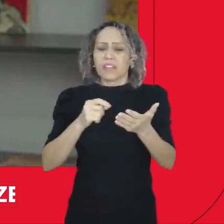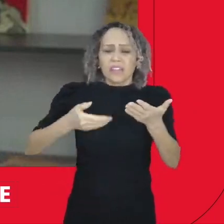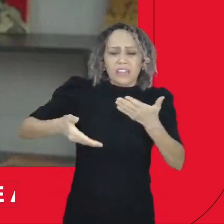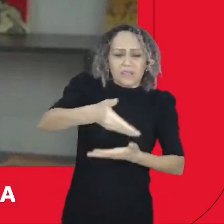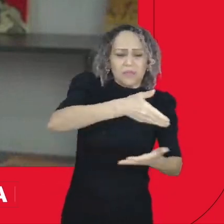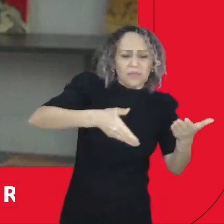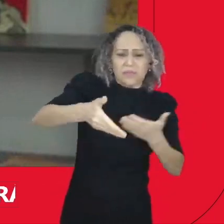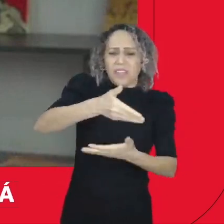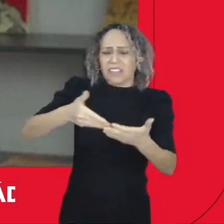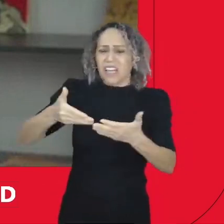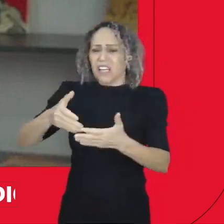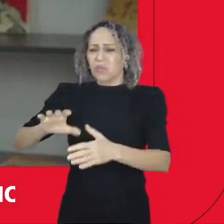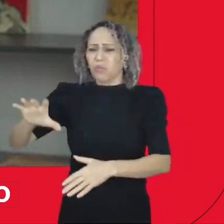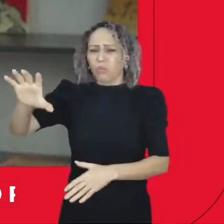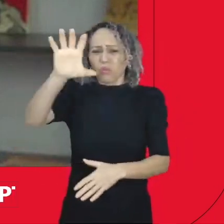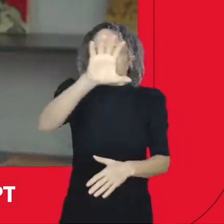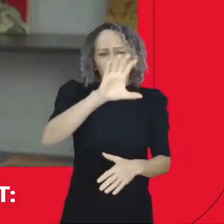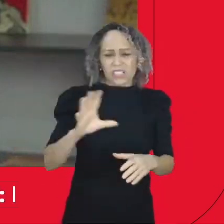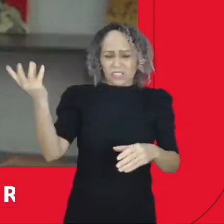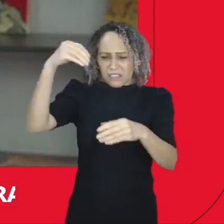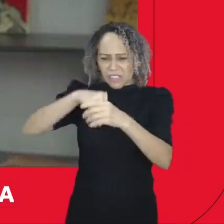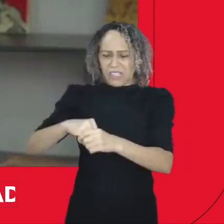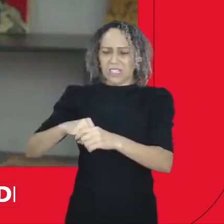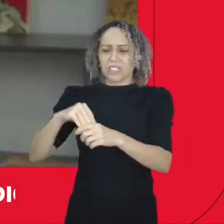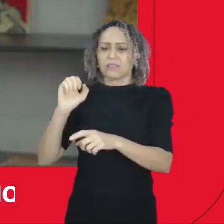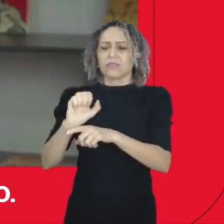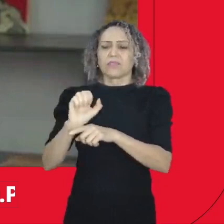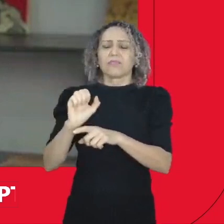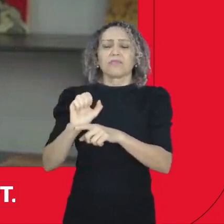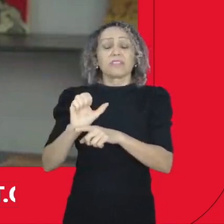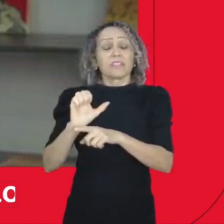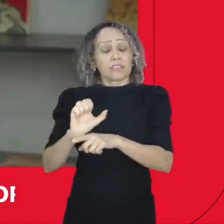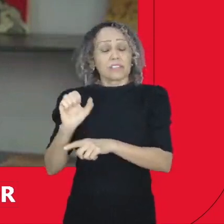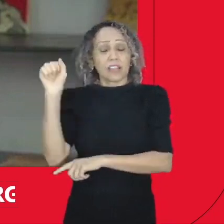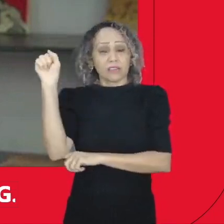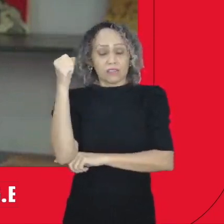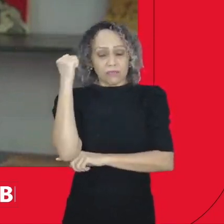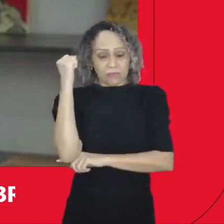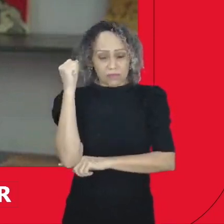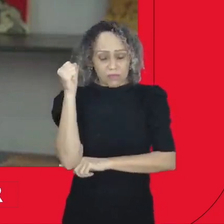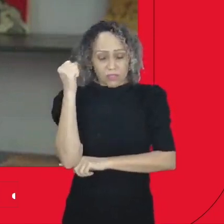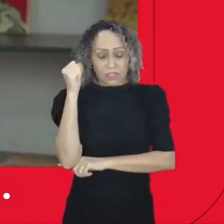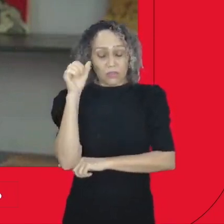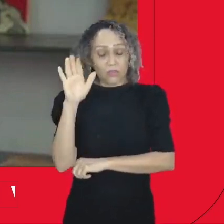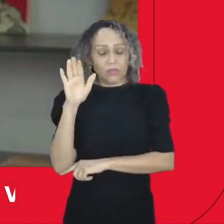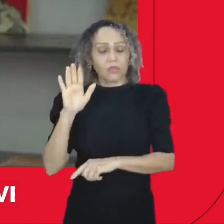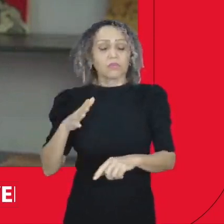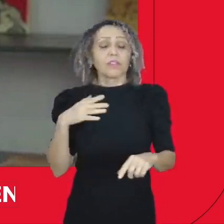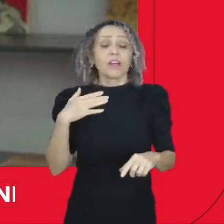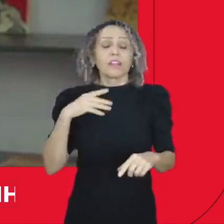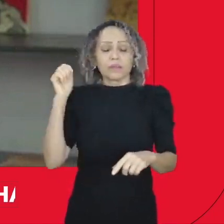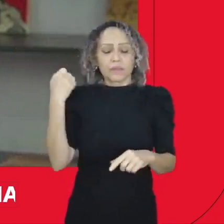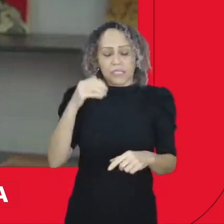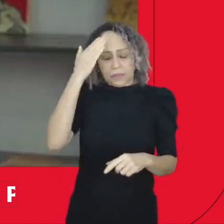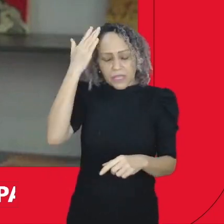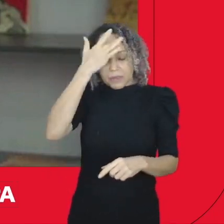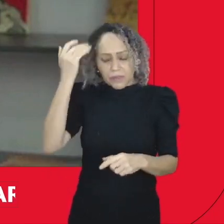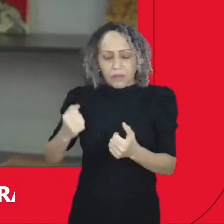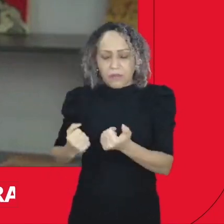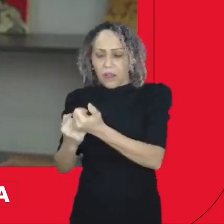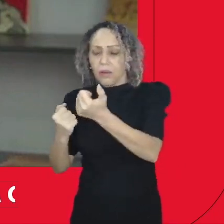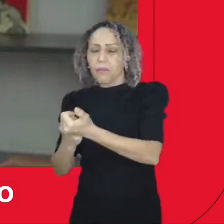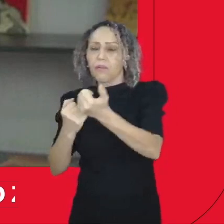cirurgia. Nos diálogos que eu fizemos 10 grandes assembleias populares para montar o nosso programa de governo. Eu já